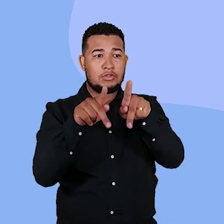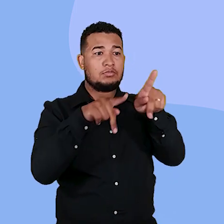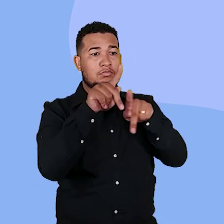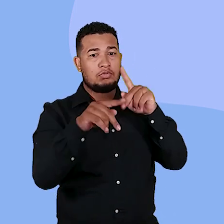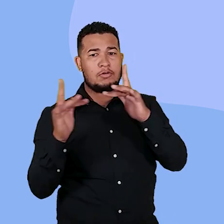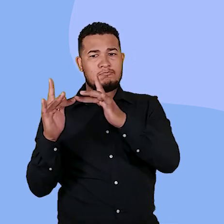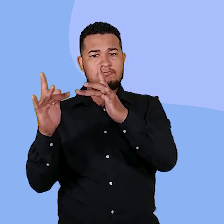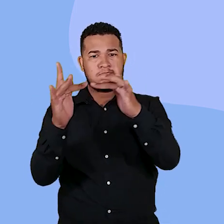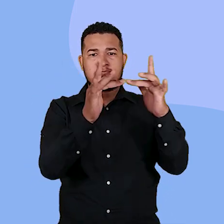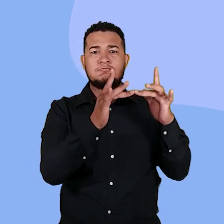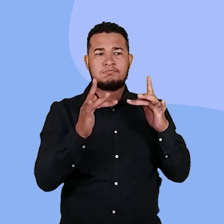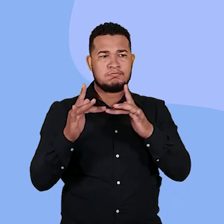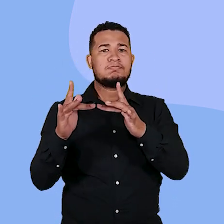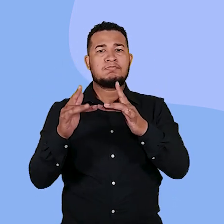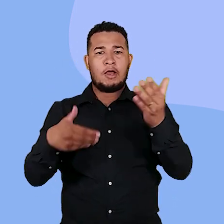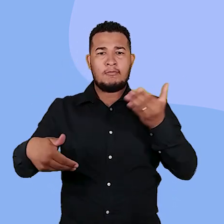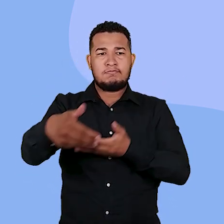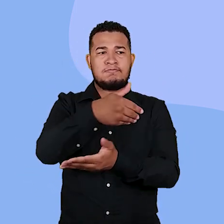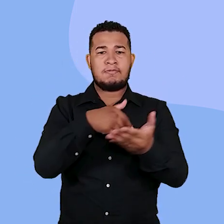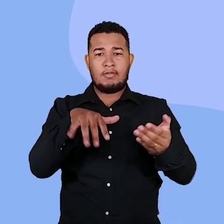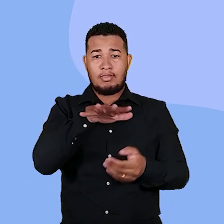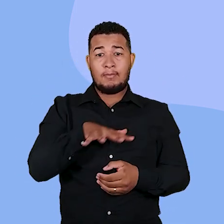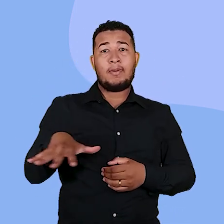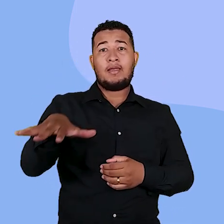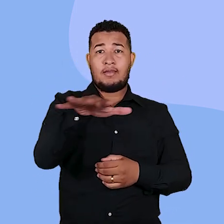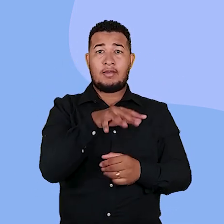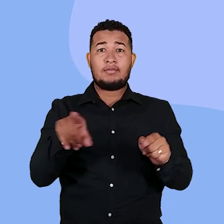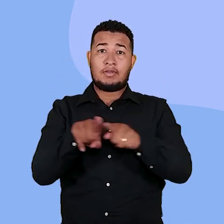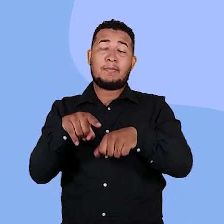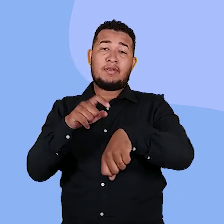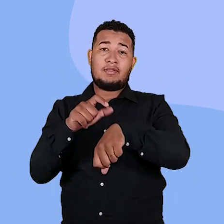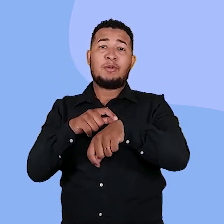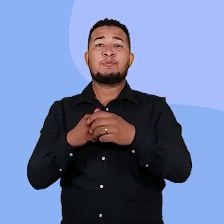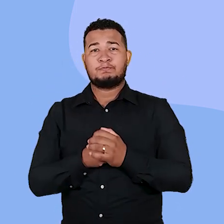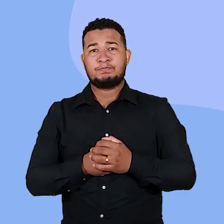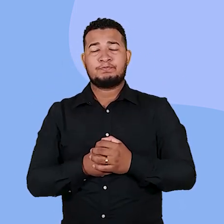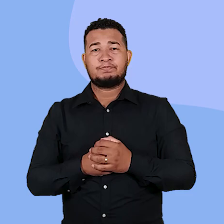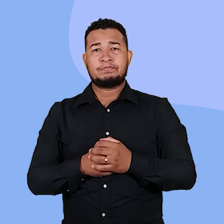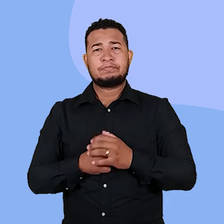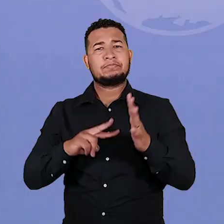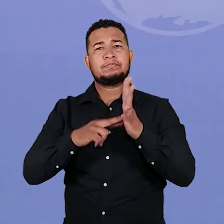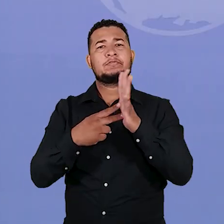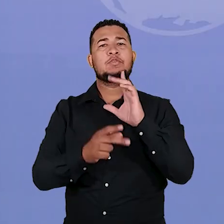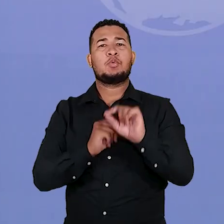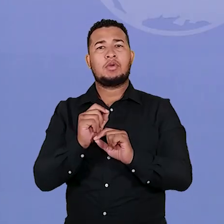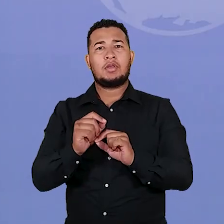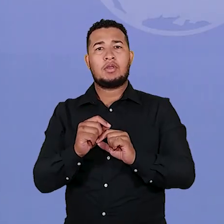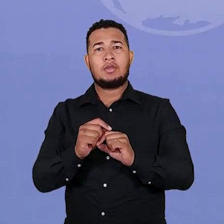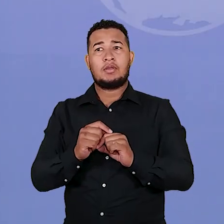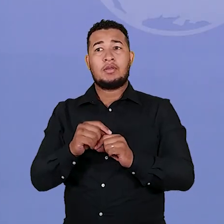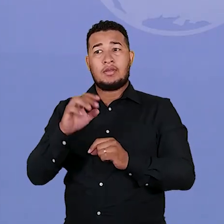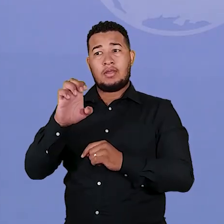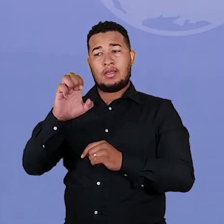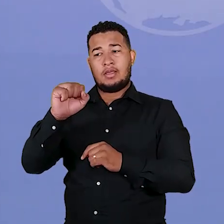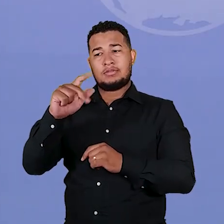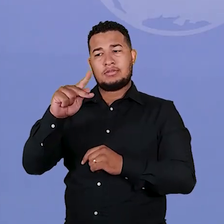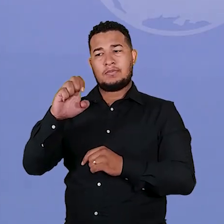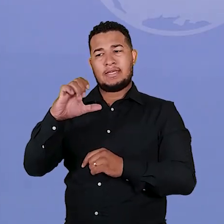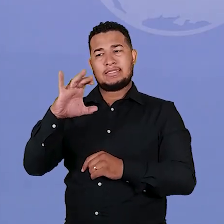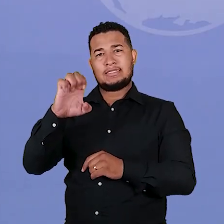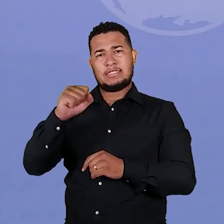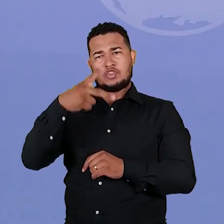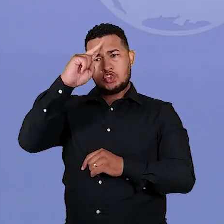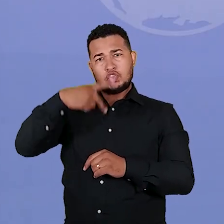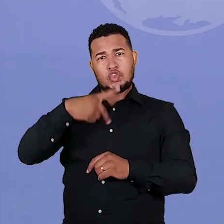de todas as populações que se interrelacionam numa determinada área e tempo. Então, olha só, as